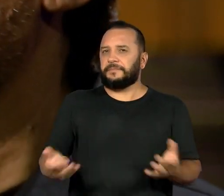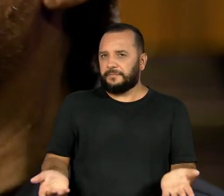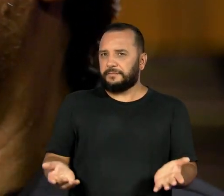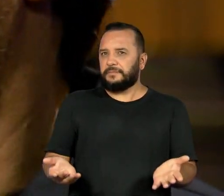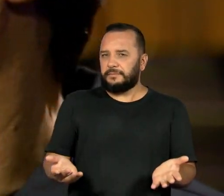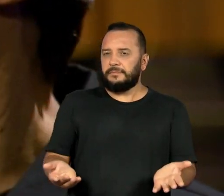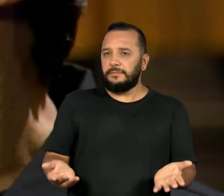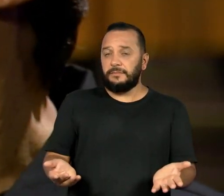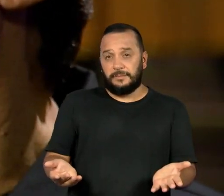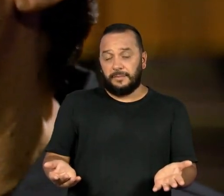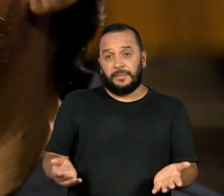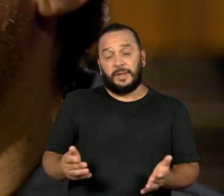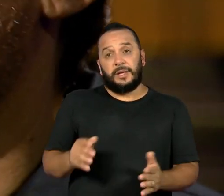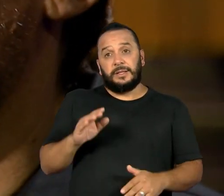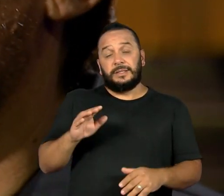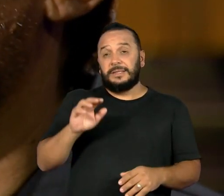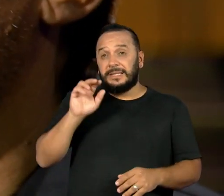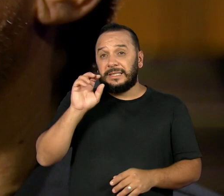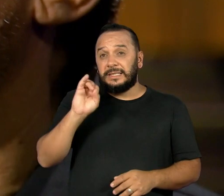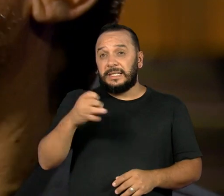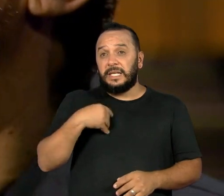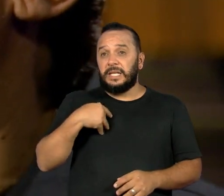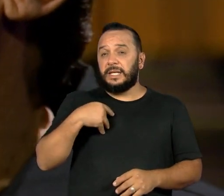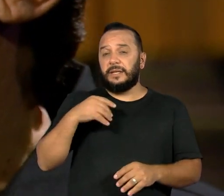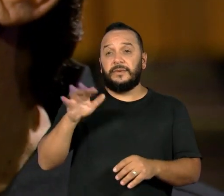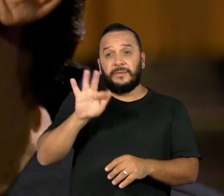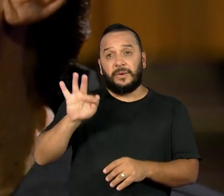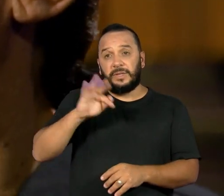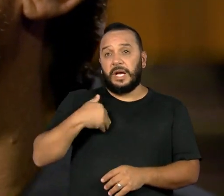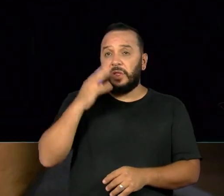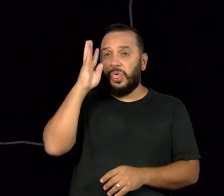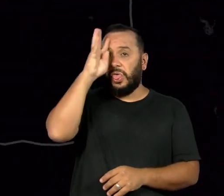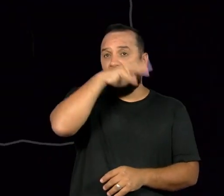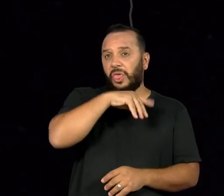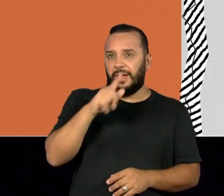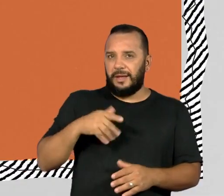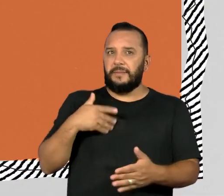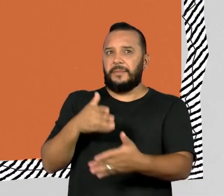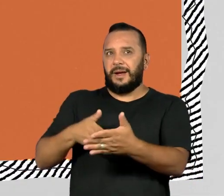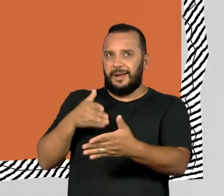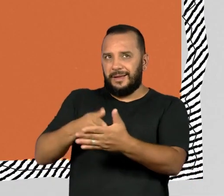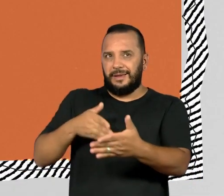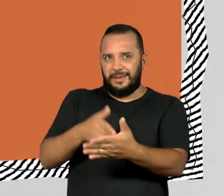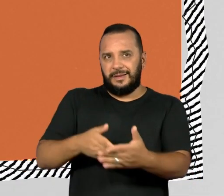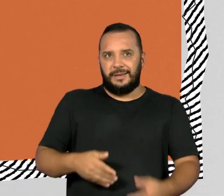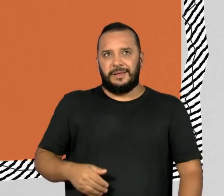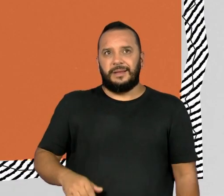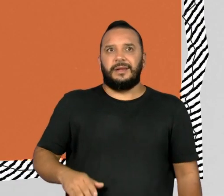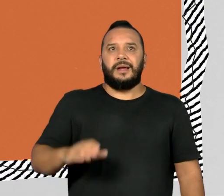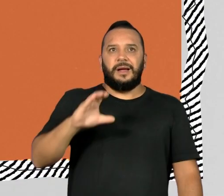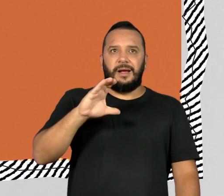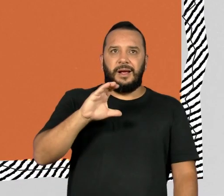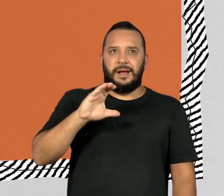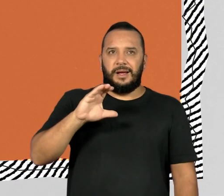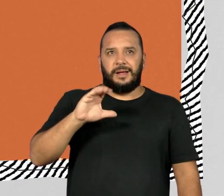também dormir no ponto, não vai ser barreira. Sim. Tá.